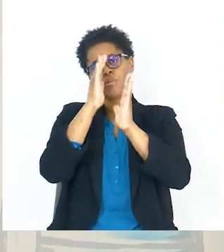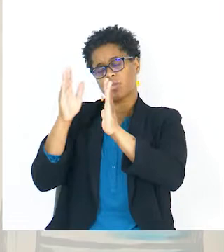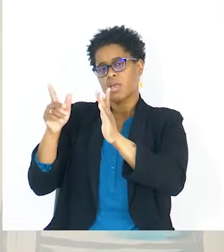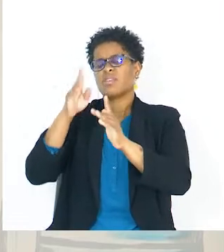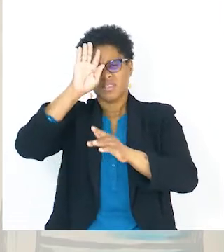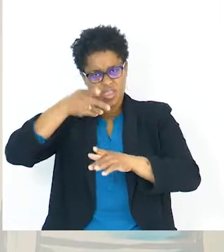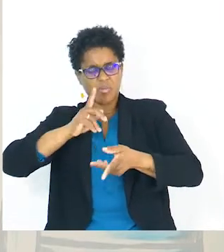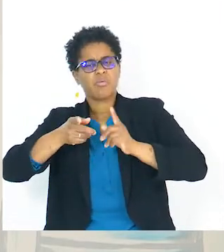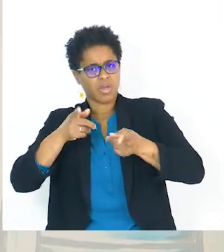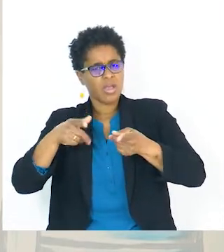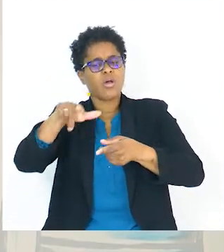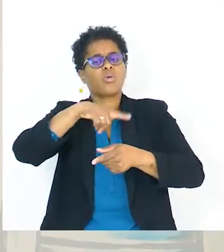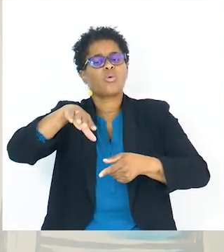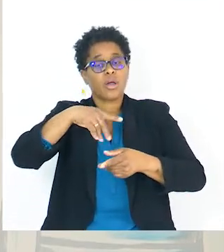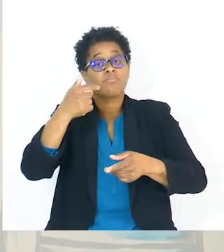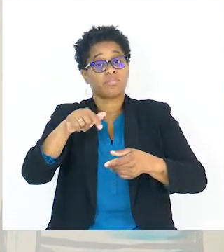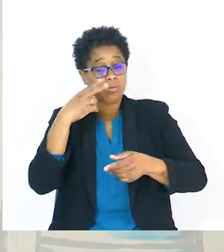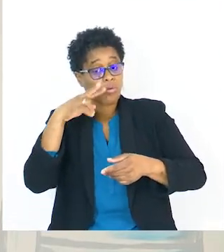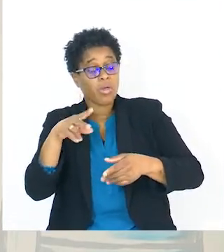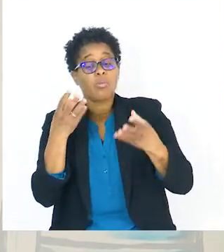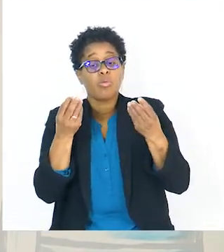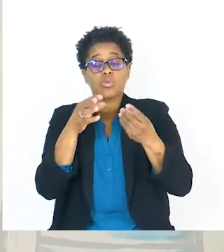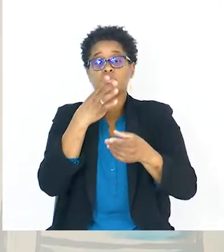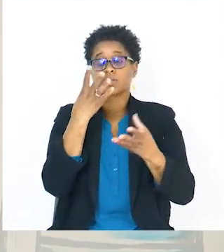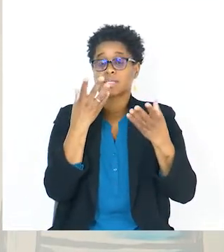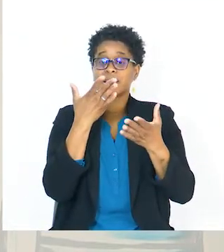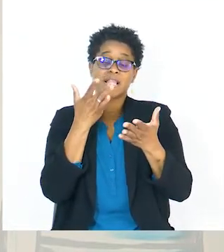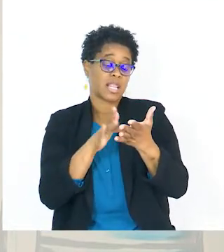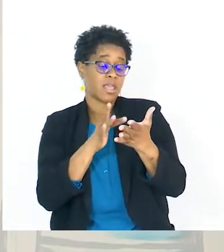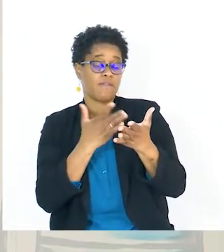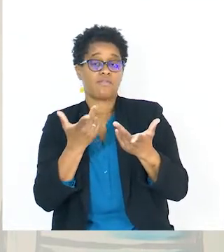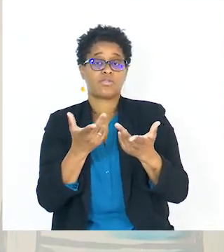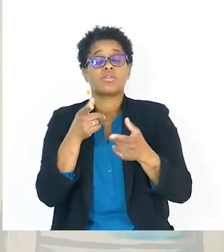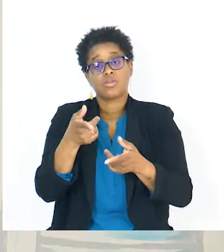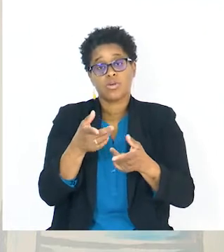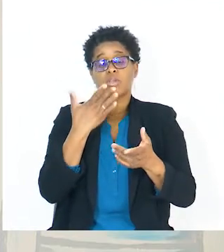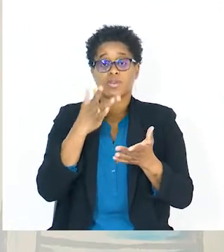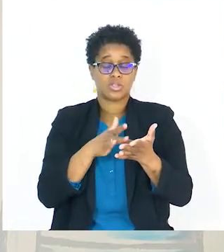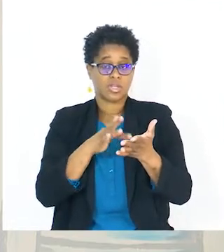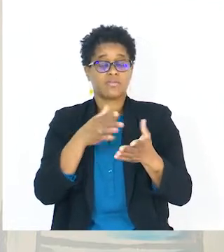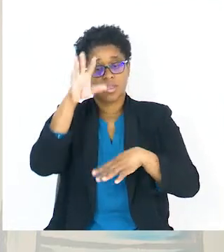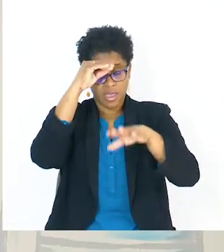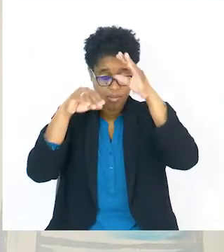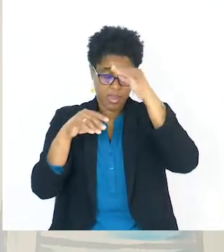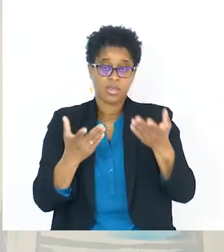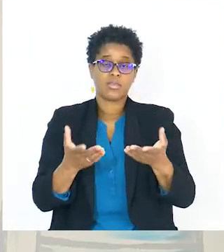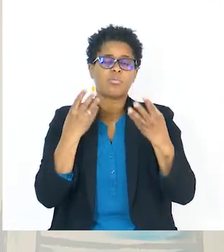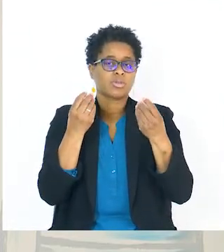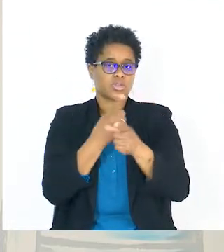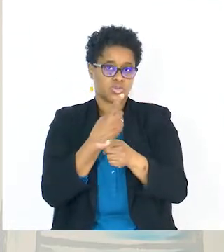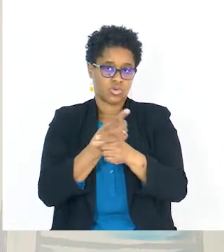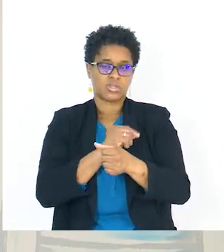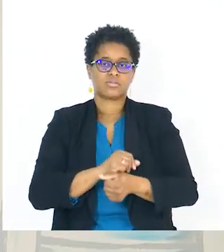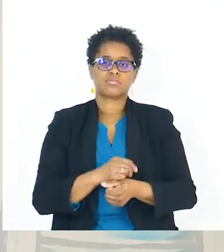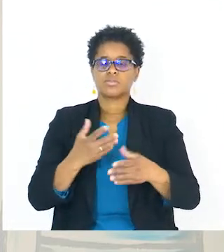é? O lugar onde nós encontramos vários livros. Através dos livros, aprende-se